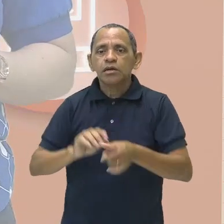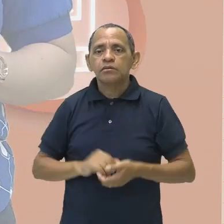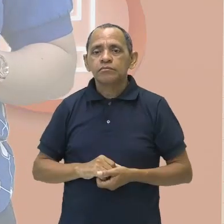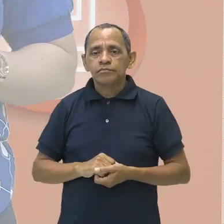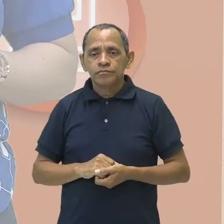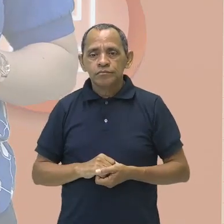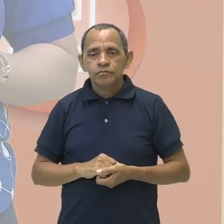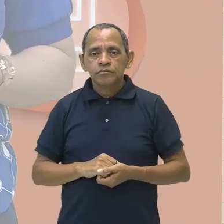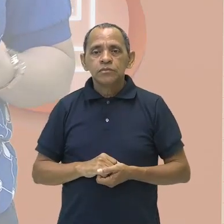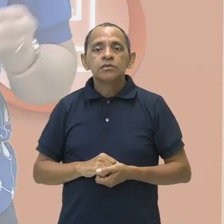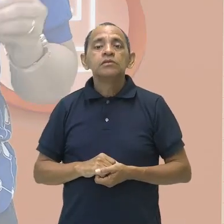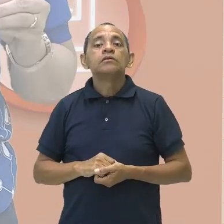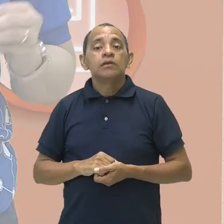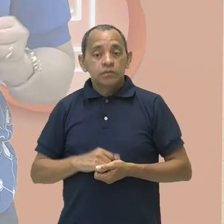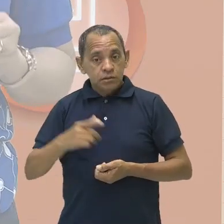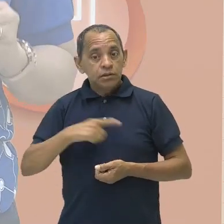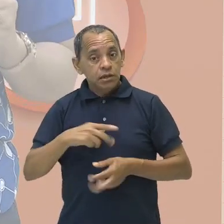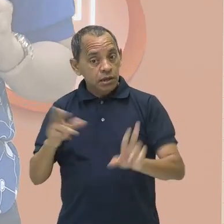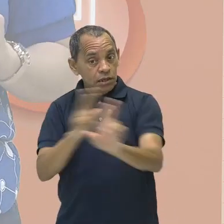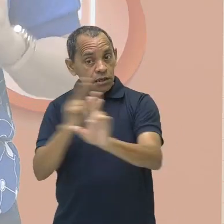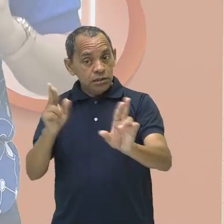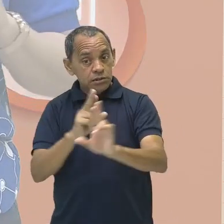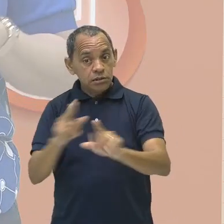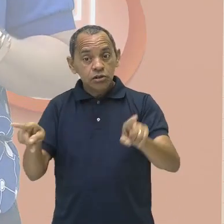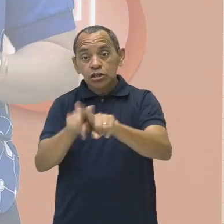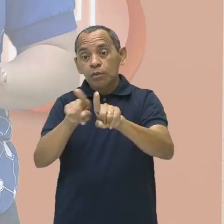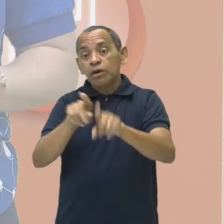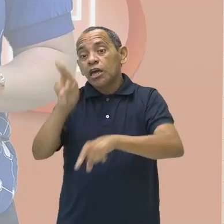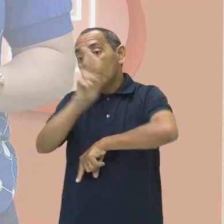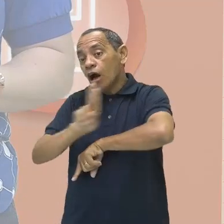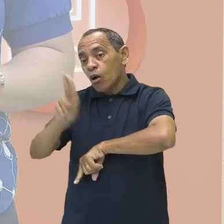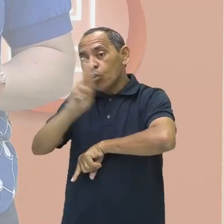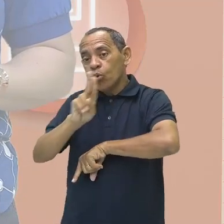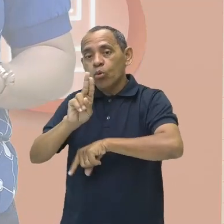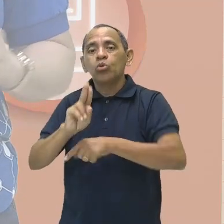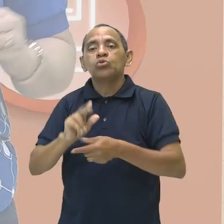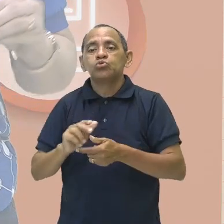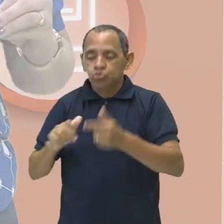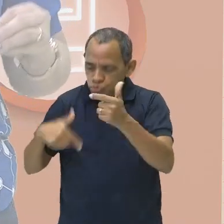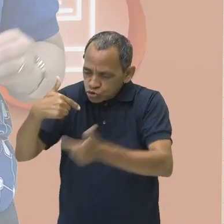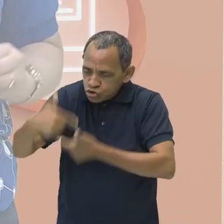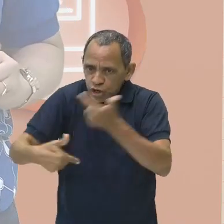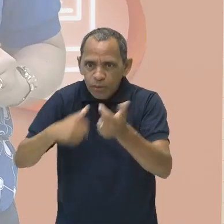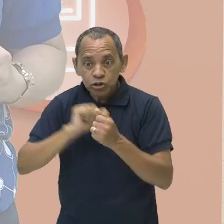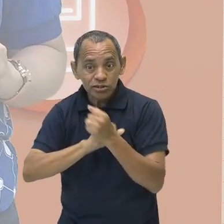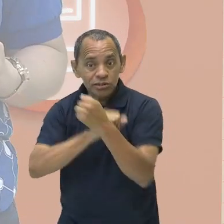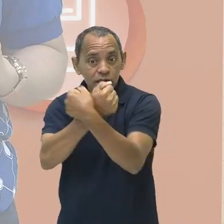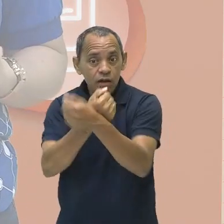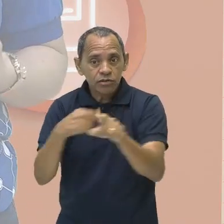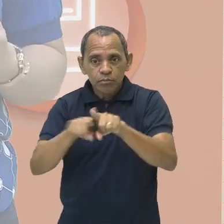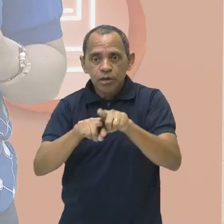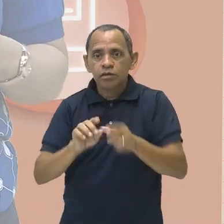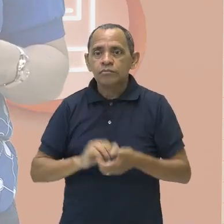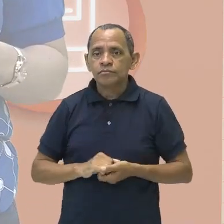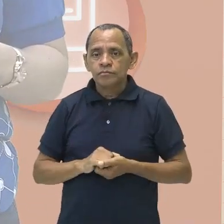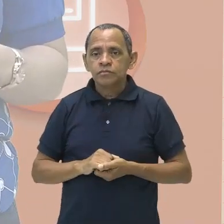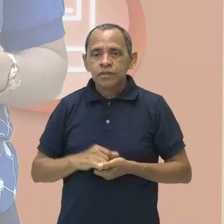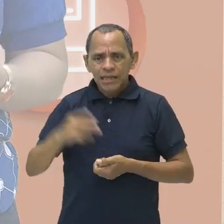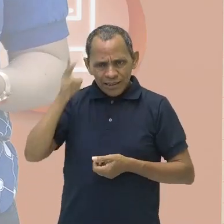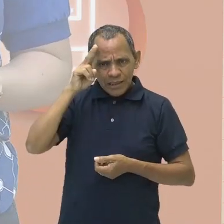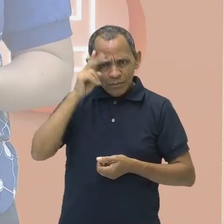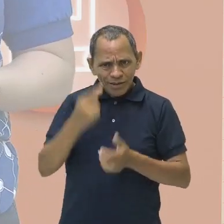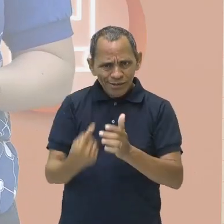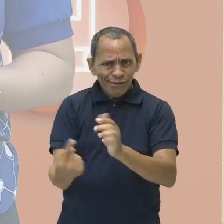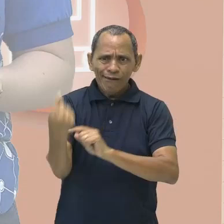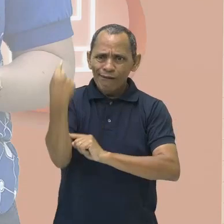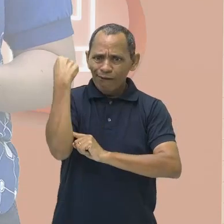está associado ao uso da mão de obra escravizada. Inicialmente, a mão de obra escravizada